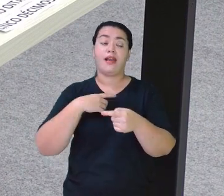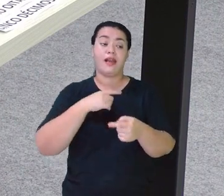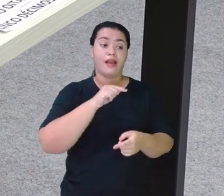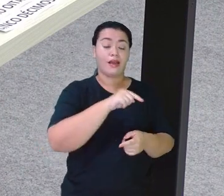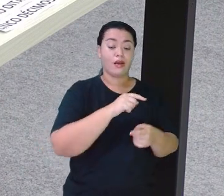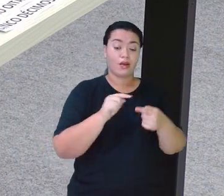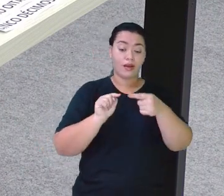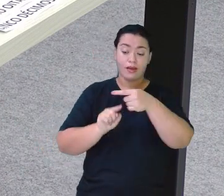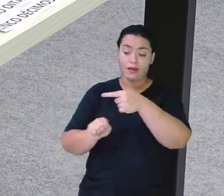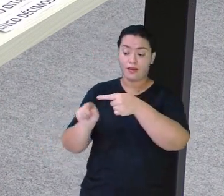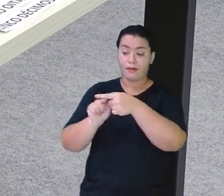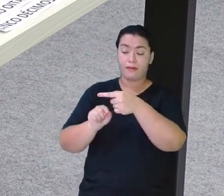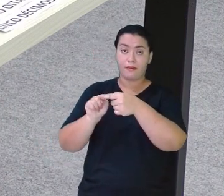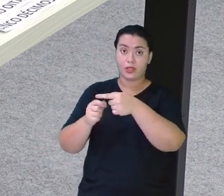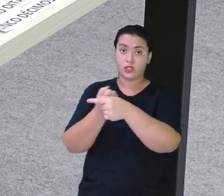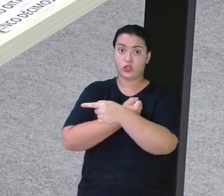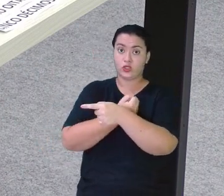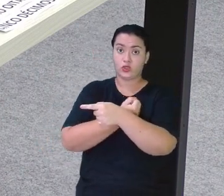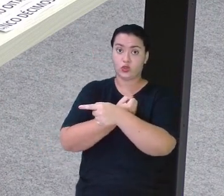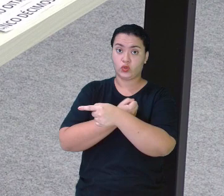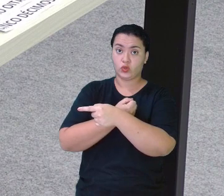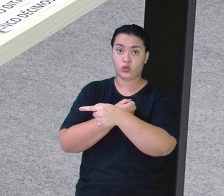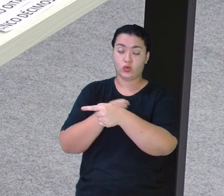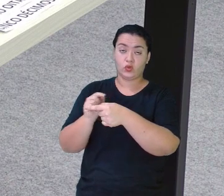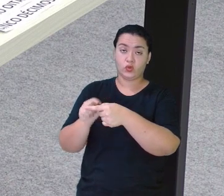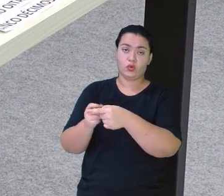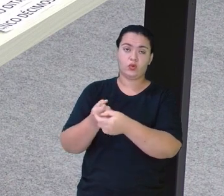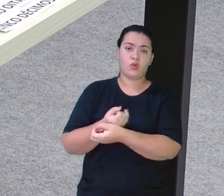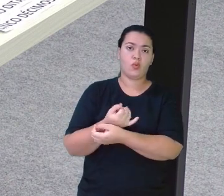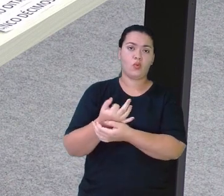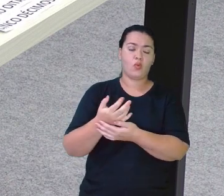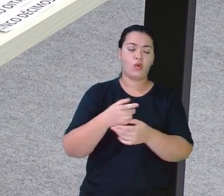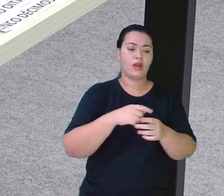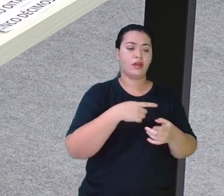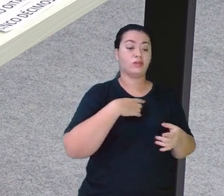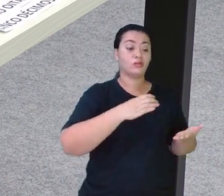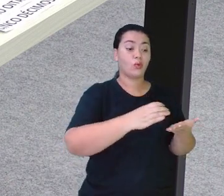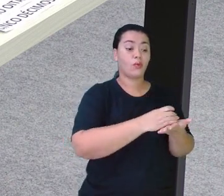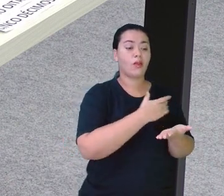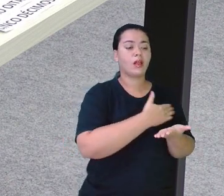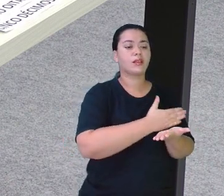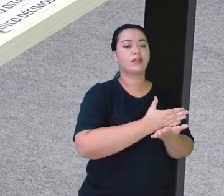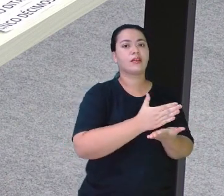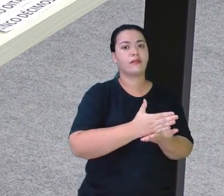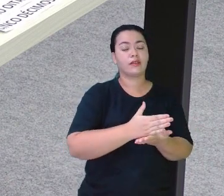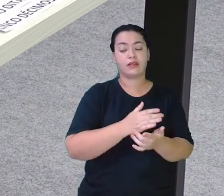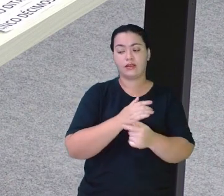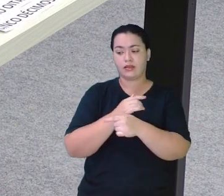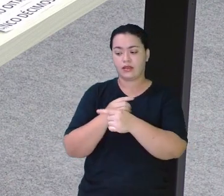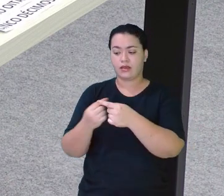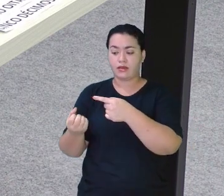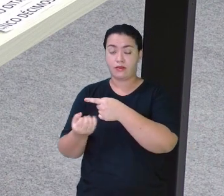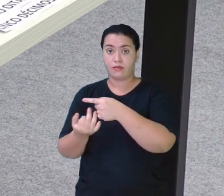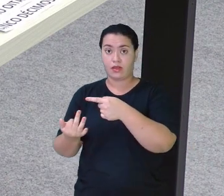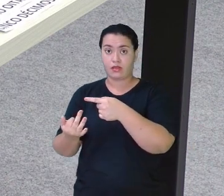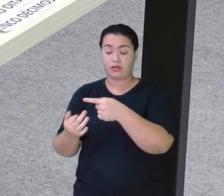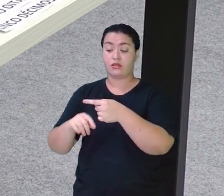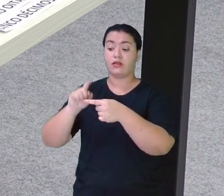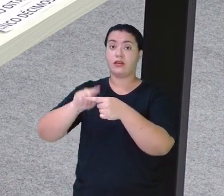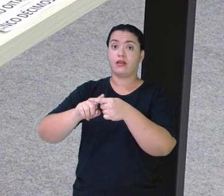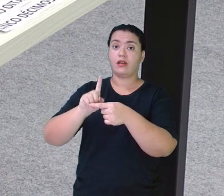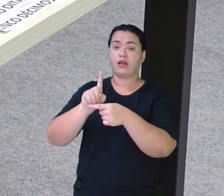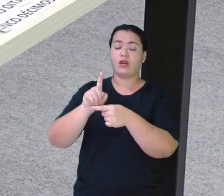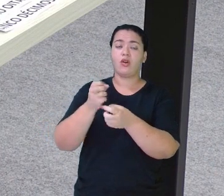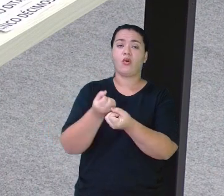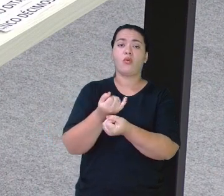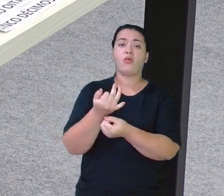foi dividido e o número de cima, a parte que eu tirei, que eu pintei, tá certo? Aí, ó, essa fração é